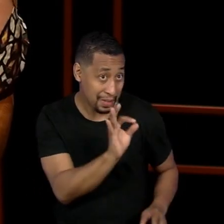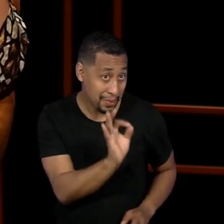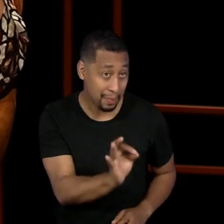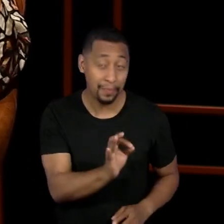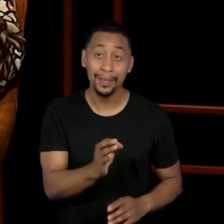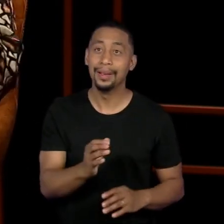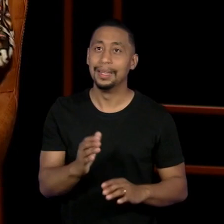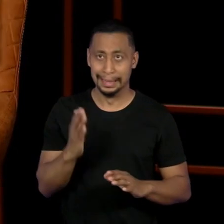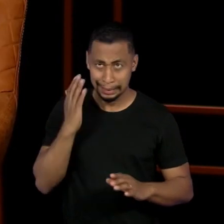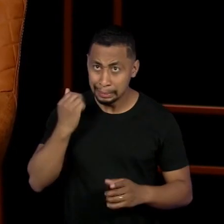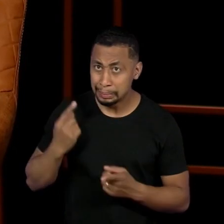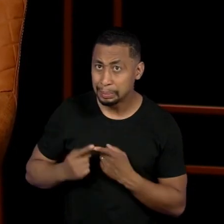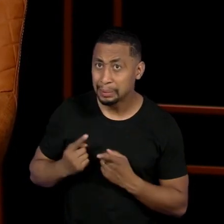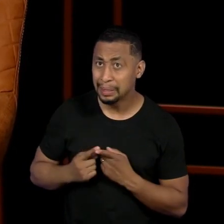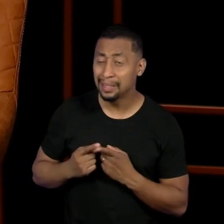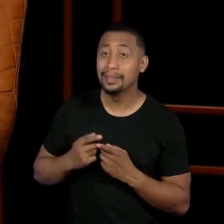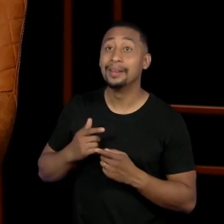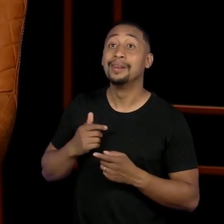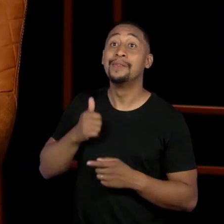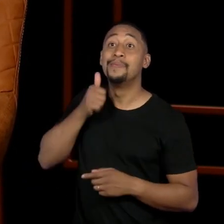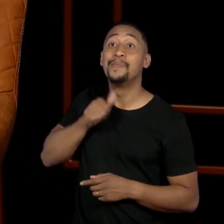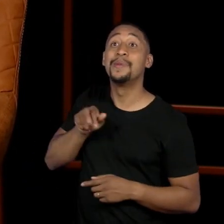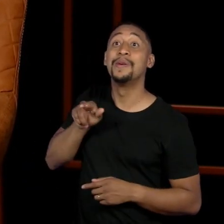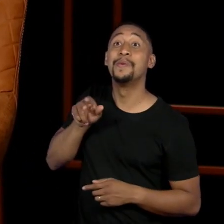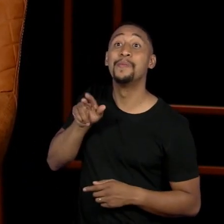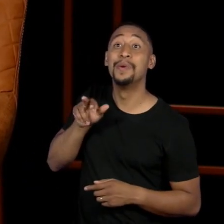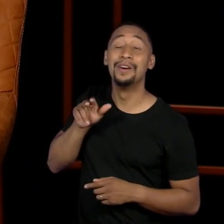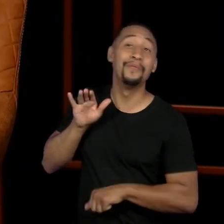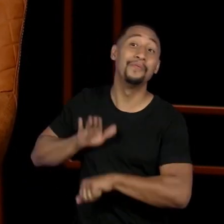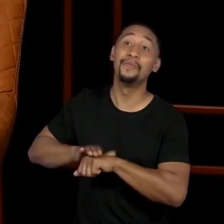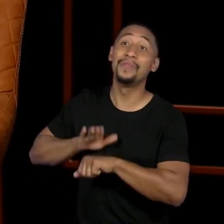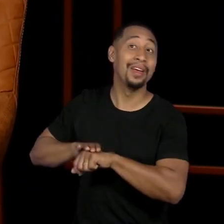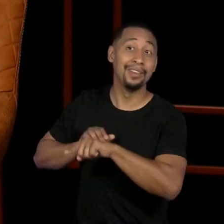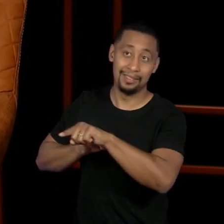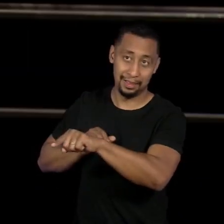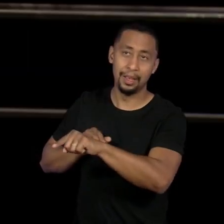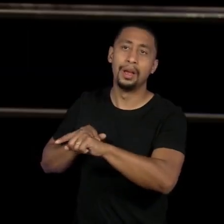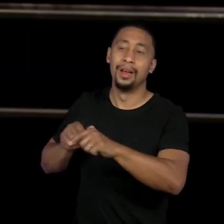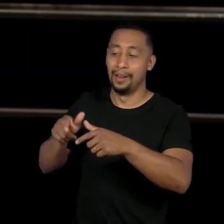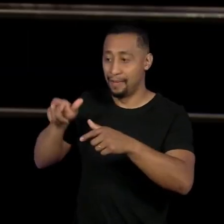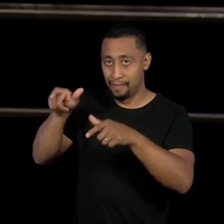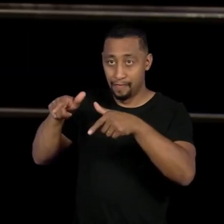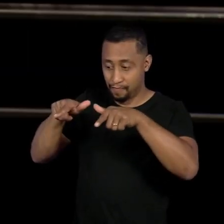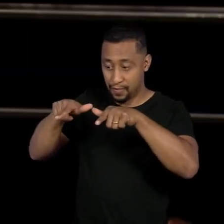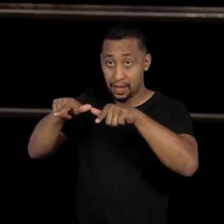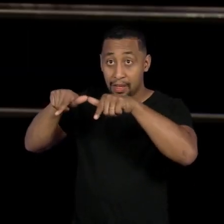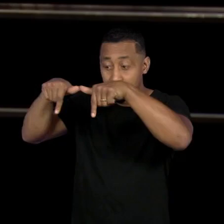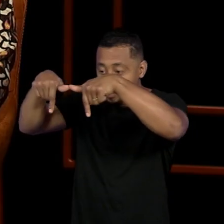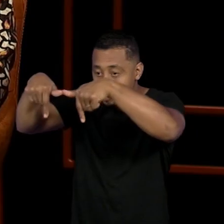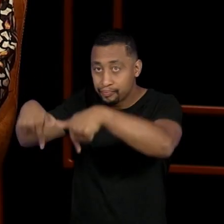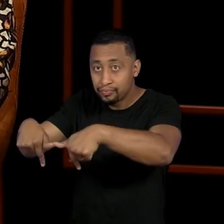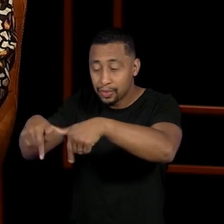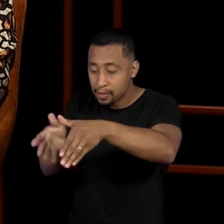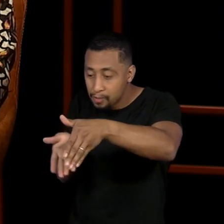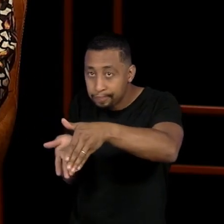fazia as fitas, eu tinha um gravador, eu estava no quarto sozinha, que é uma coisa raríssima em Inglaterra, e a minha irmã gravou